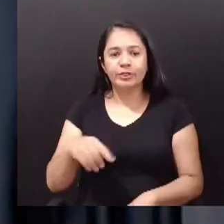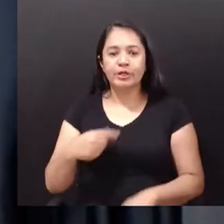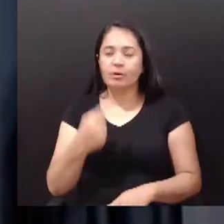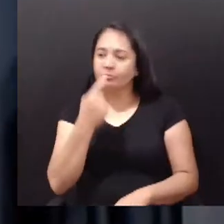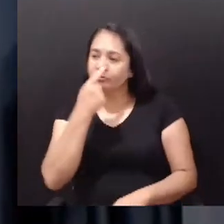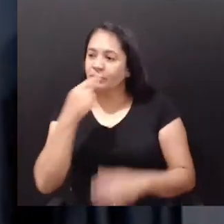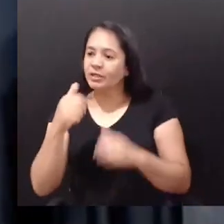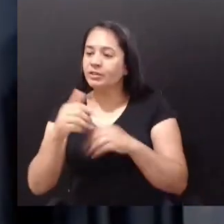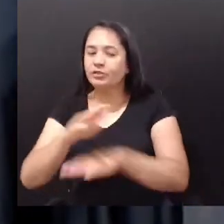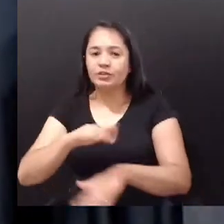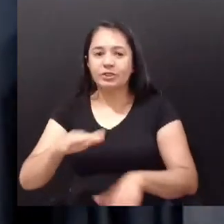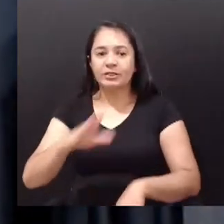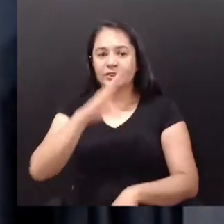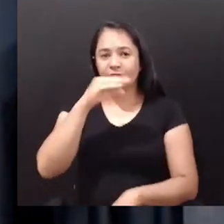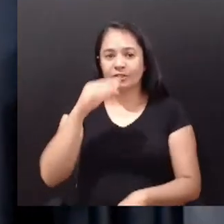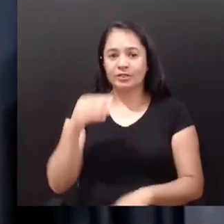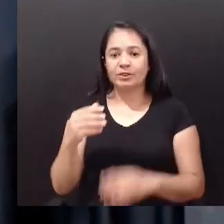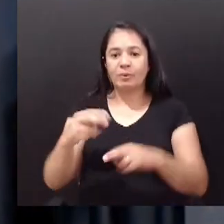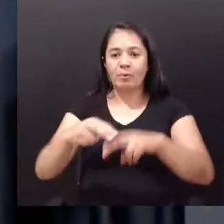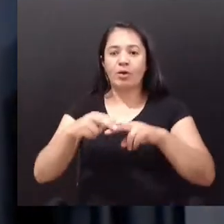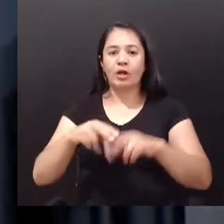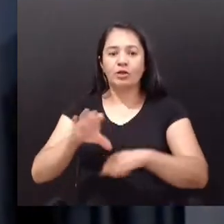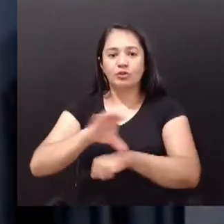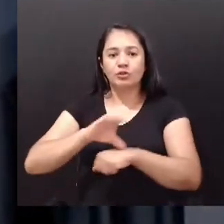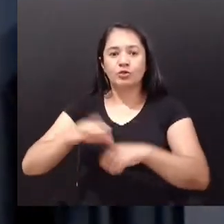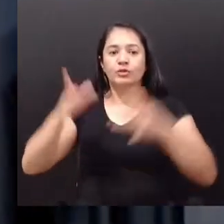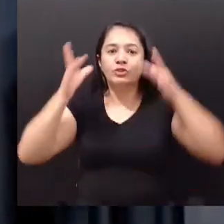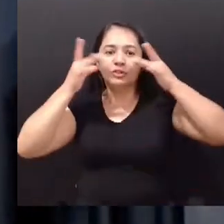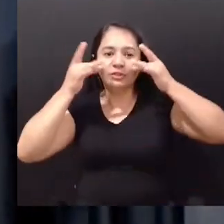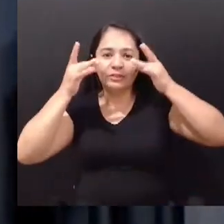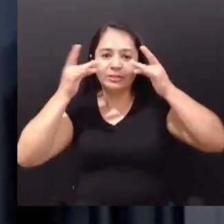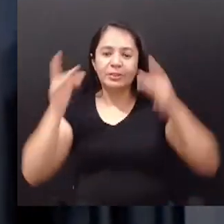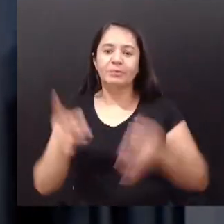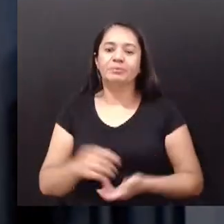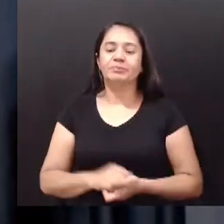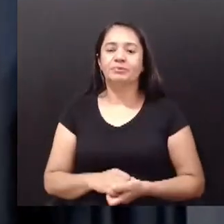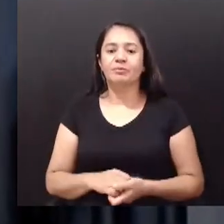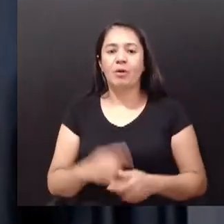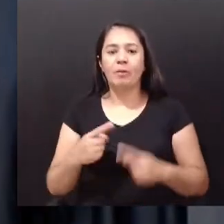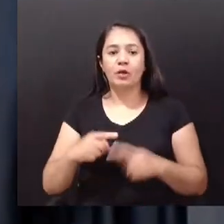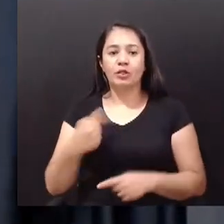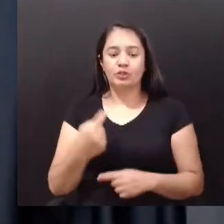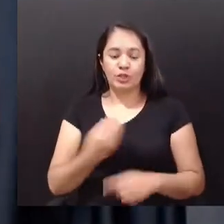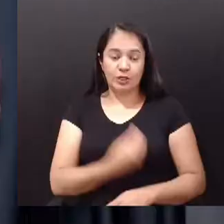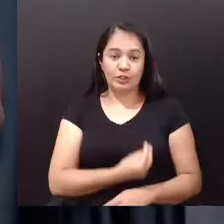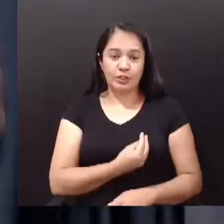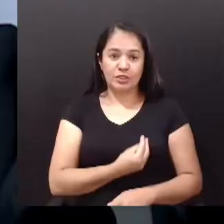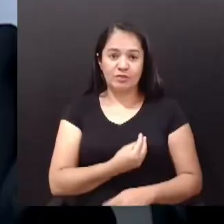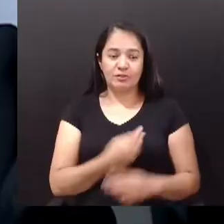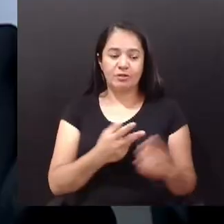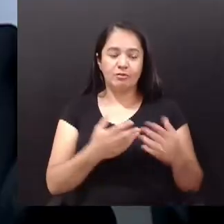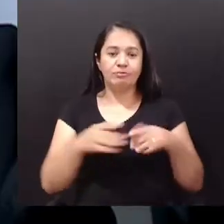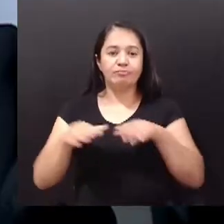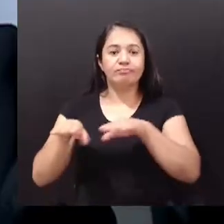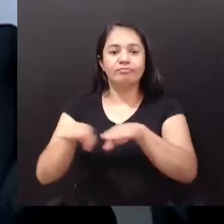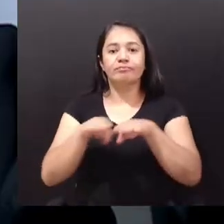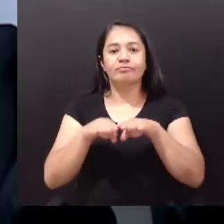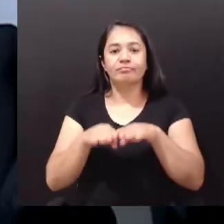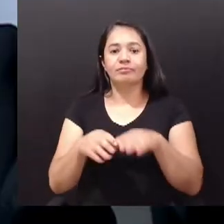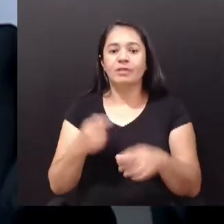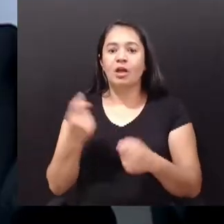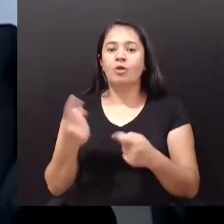cinema e teatro. Quando estou com eles, estou em família, pois nossas realidades não se diferem. Muitos também imigrantes nordestinos como